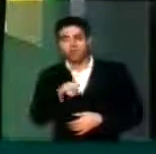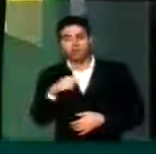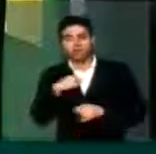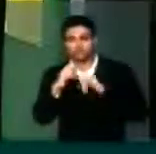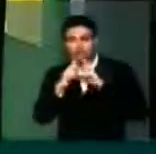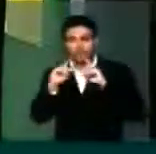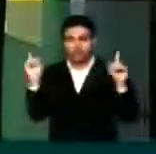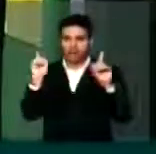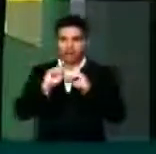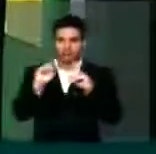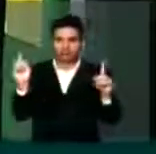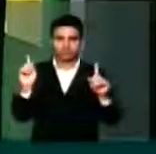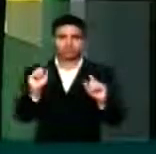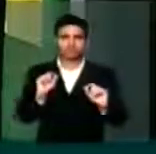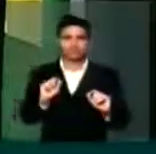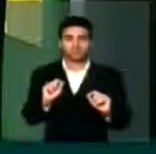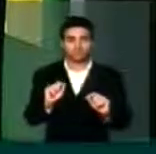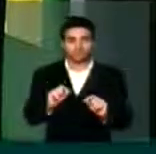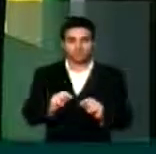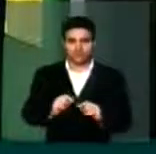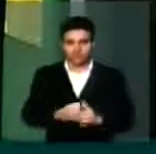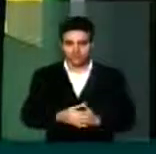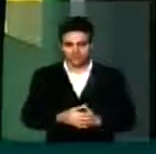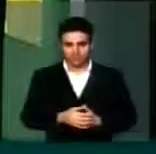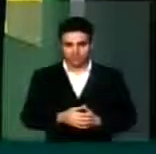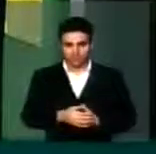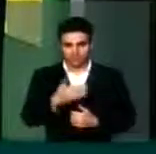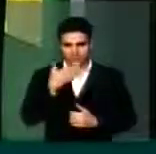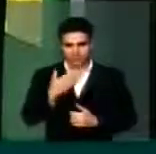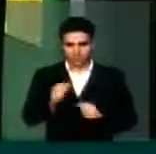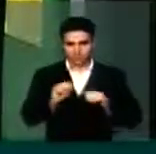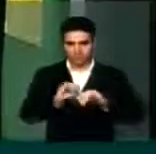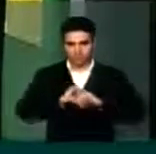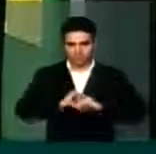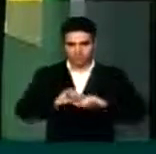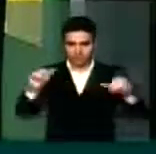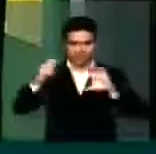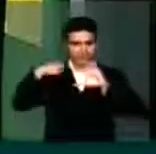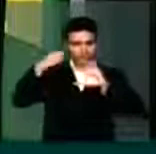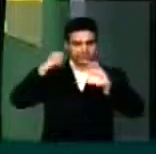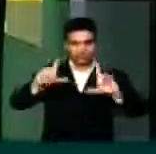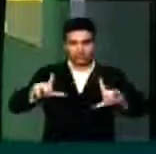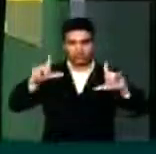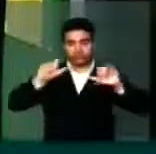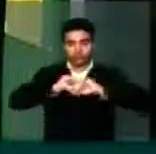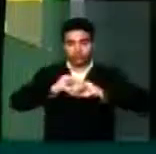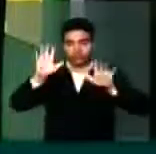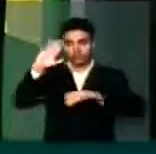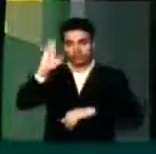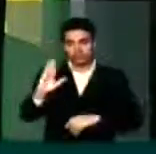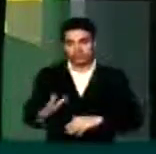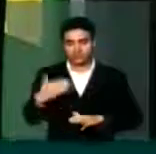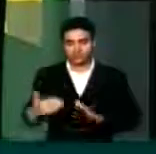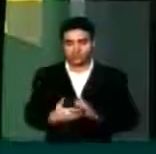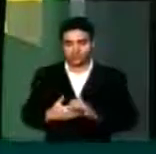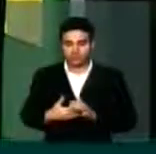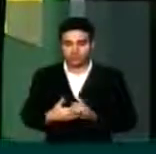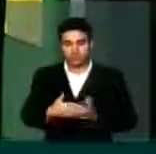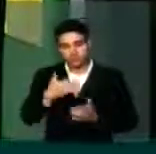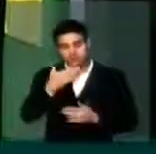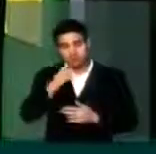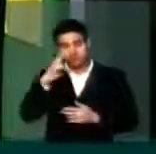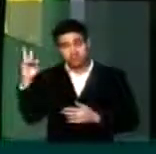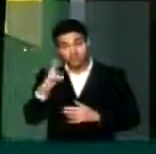exatamente a transmissão através da nossa televisão para o Brasil, que